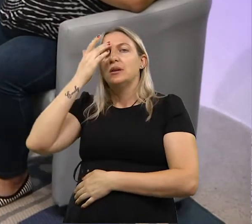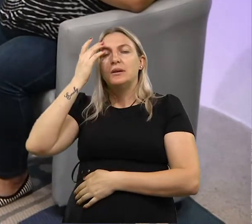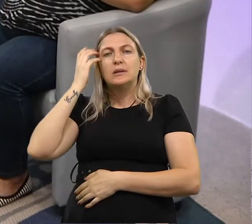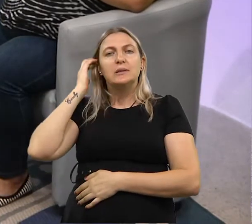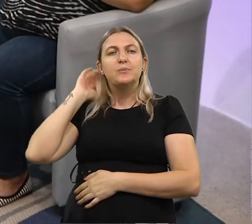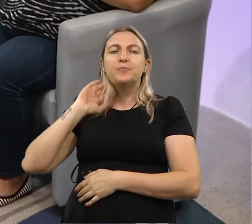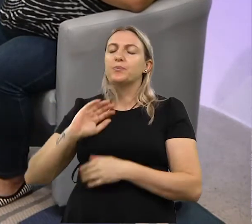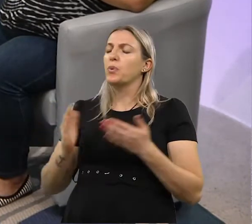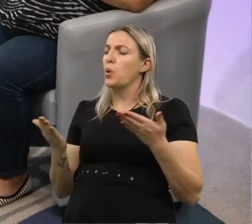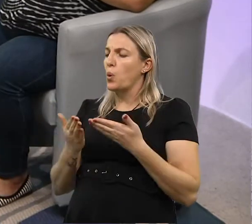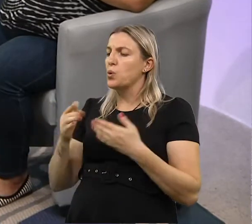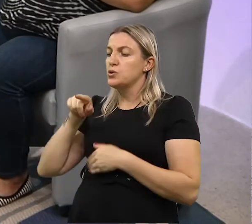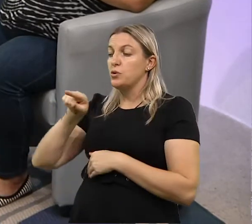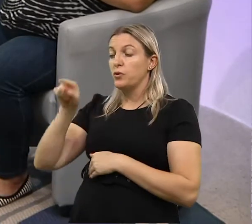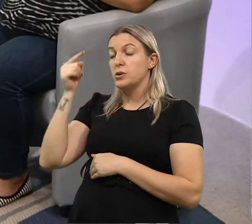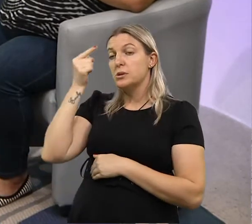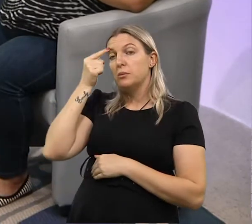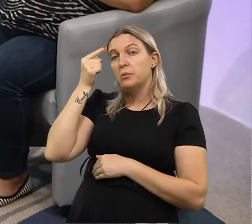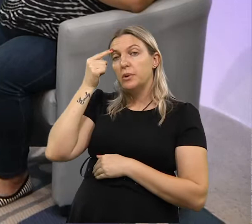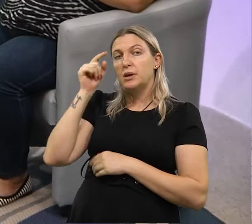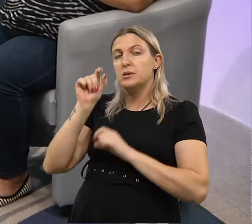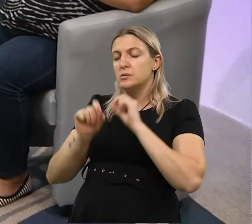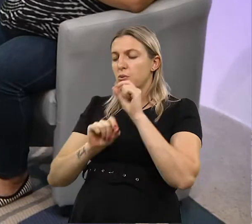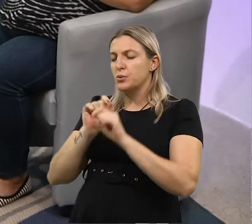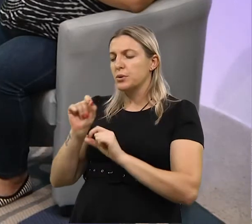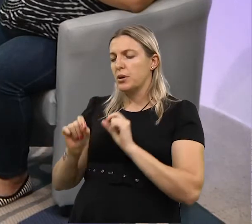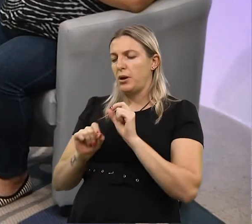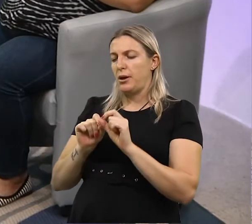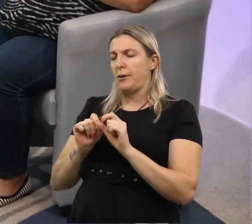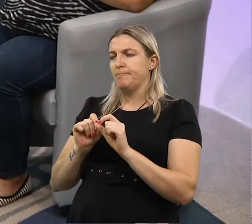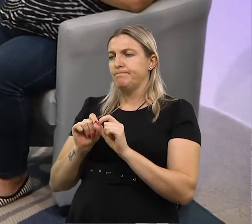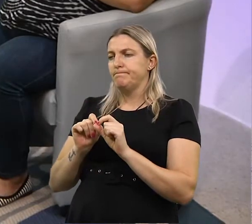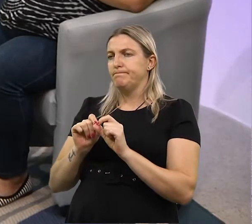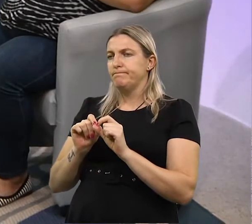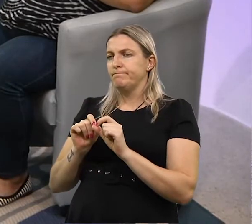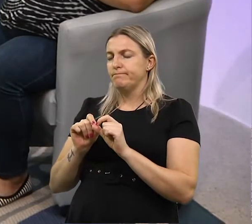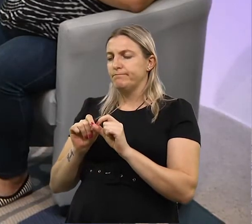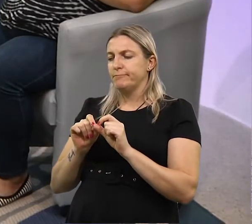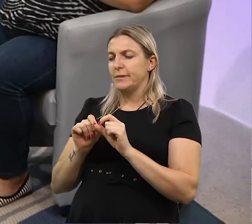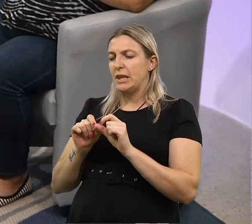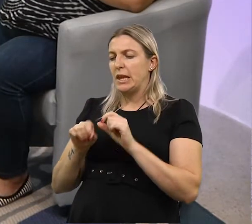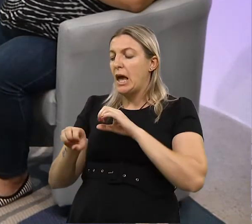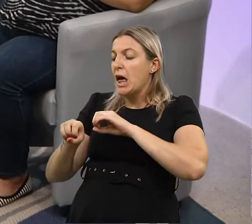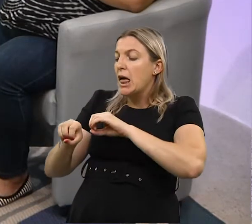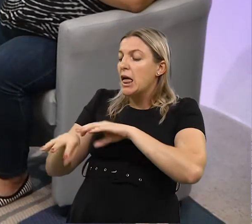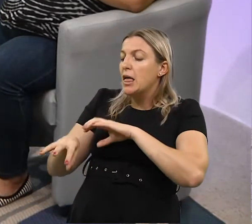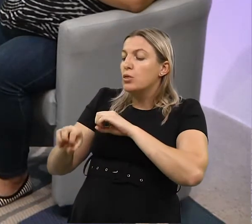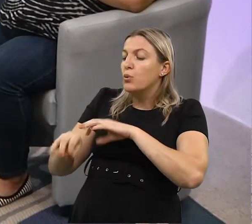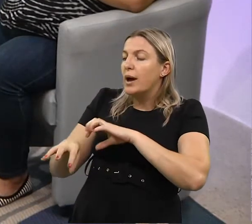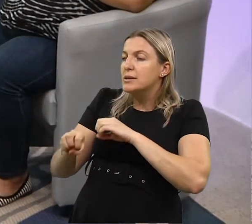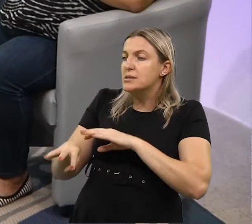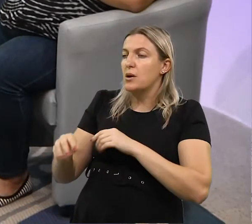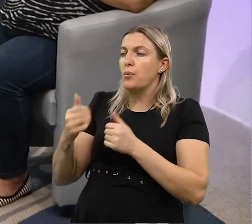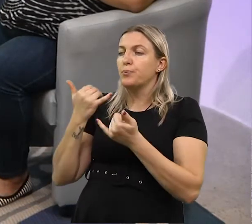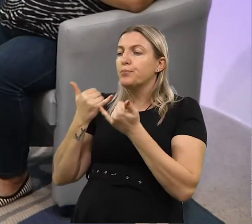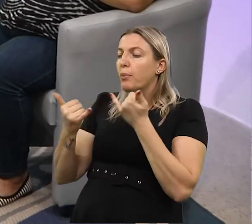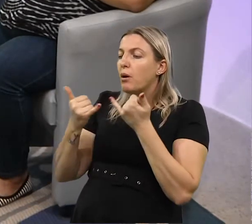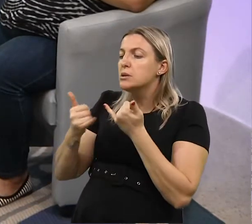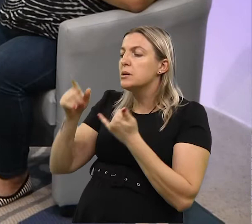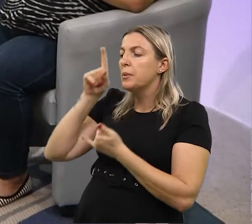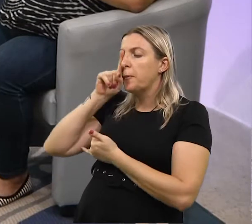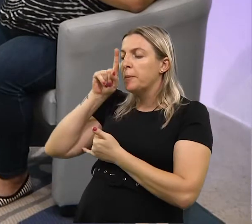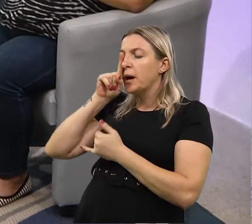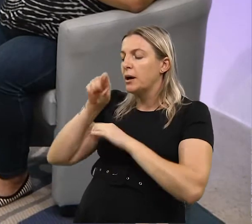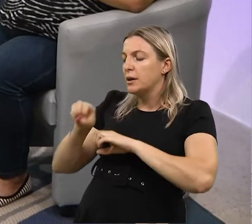filhas, enfim. Hoje, tu achas que, como é uma questão histórica, a criação,